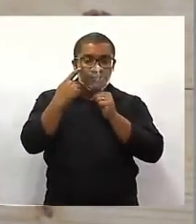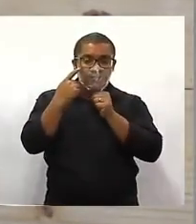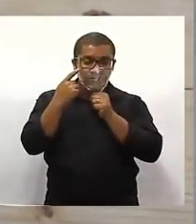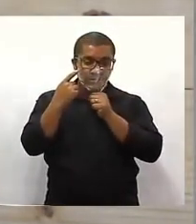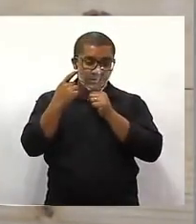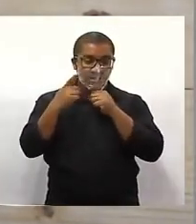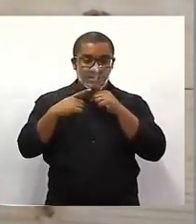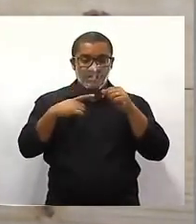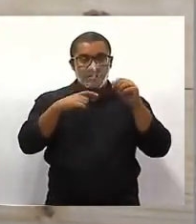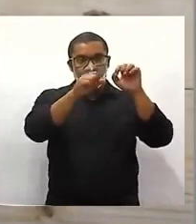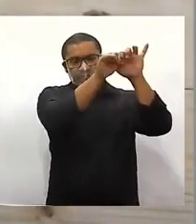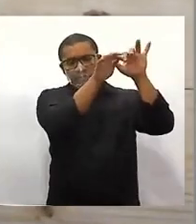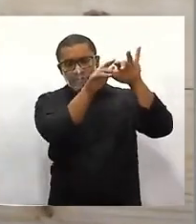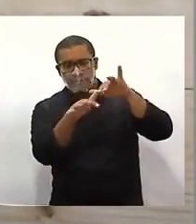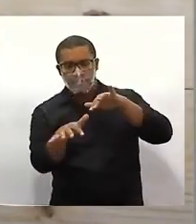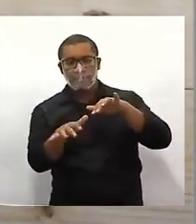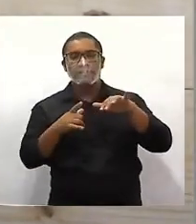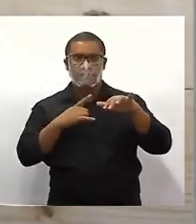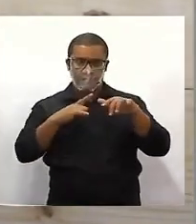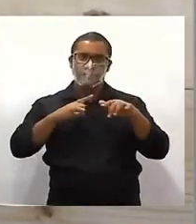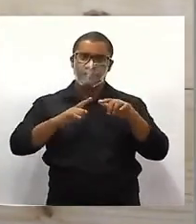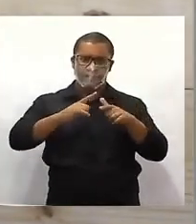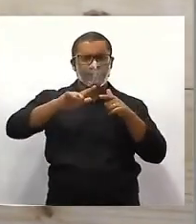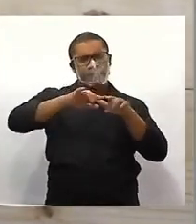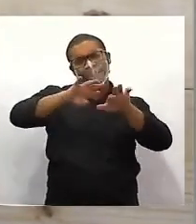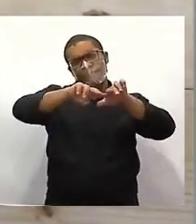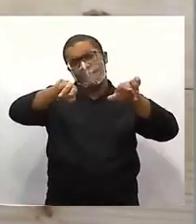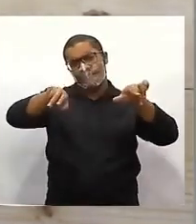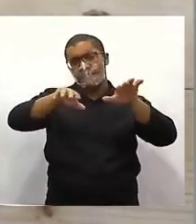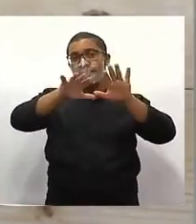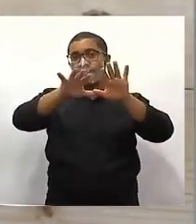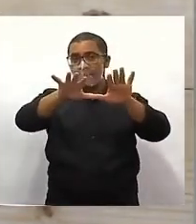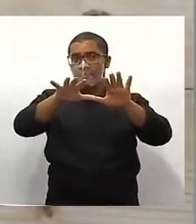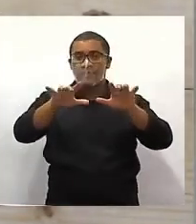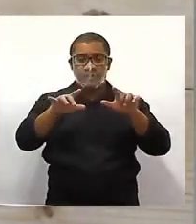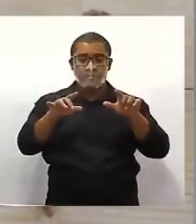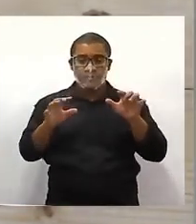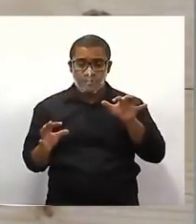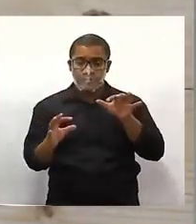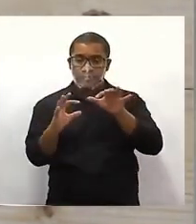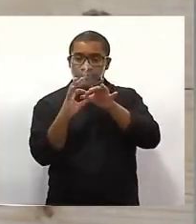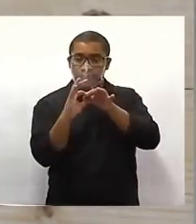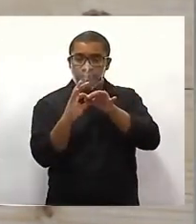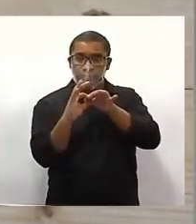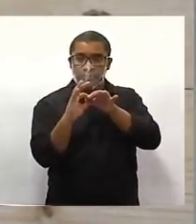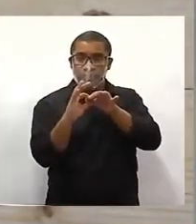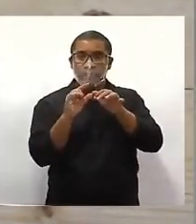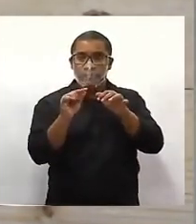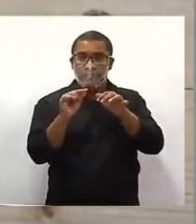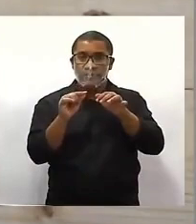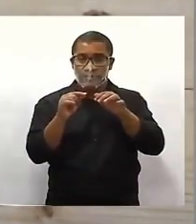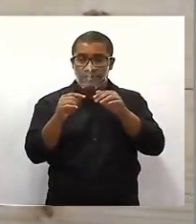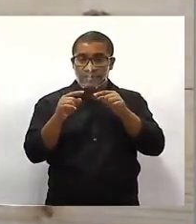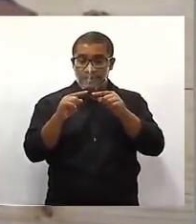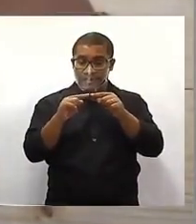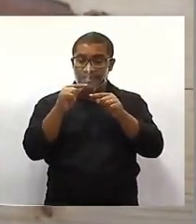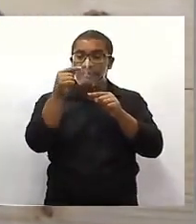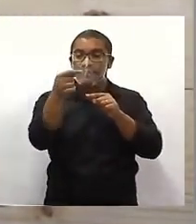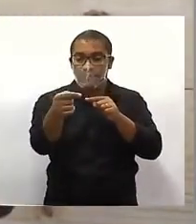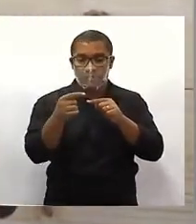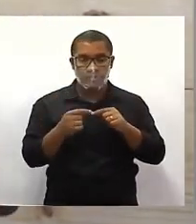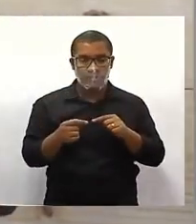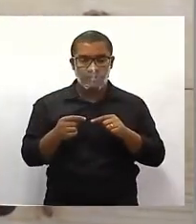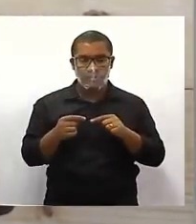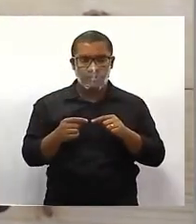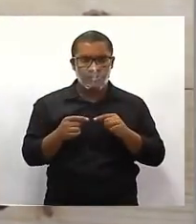nas encostas acarretam em áreas urbanas diversos problemas, com o que estão relacionados a seguir. Se a barreira